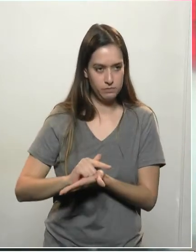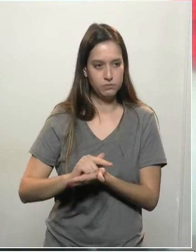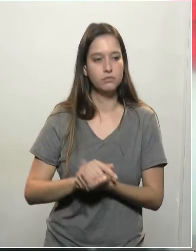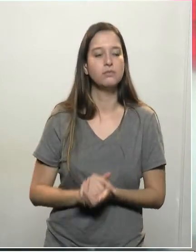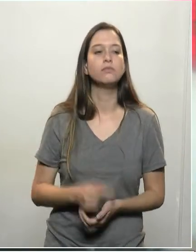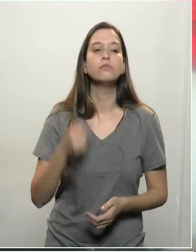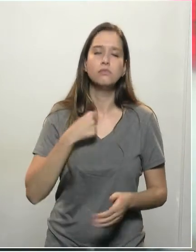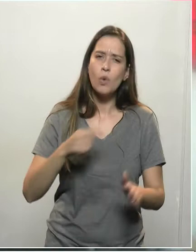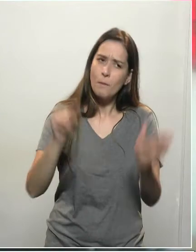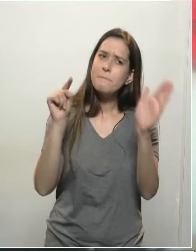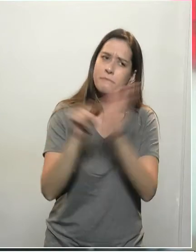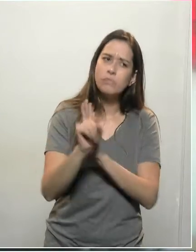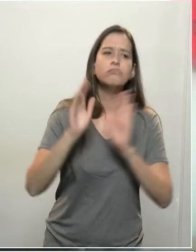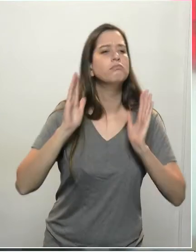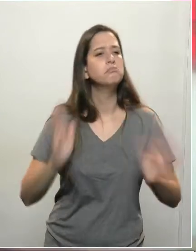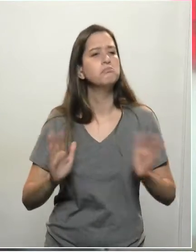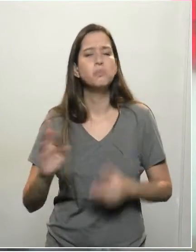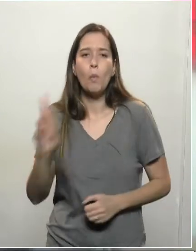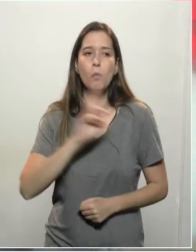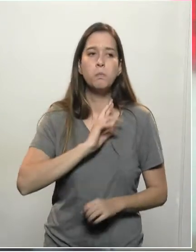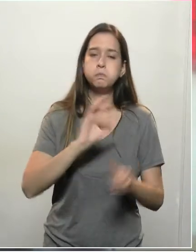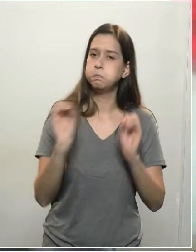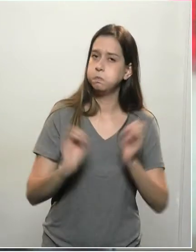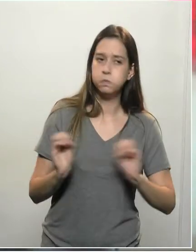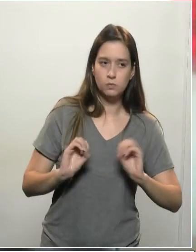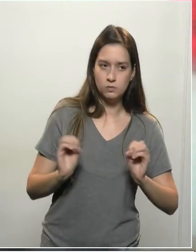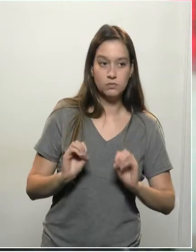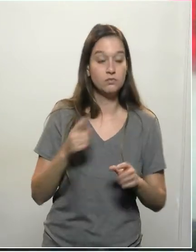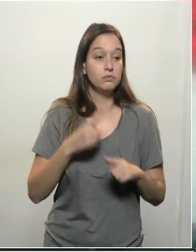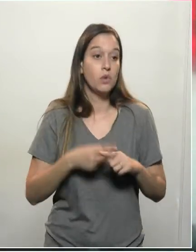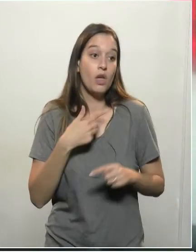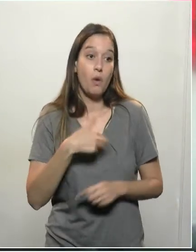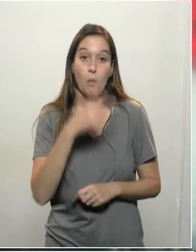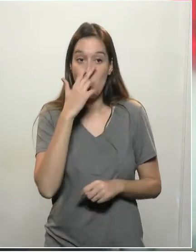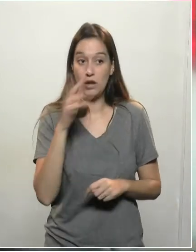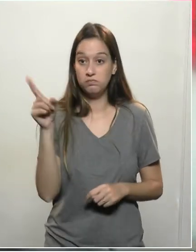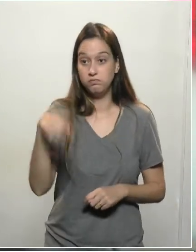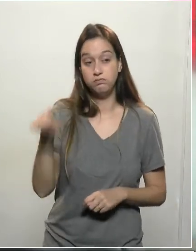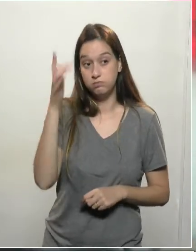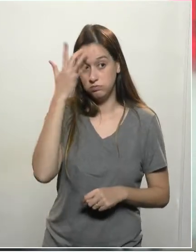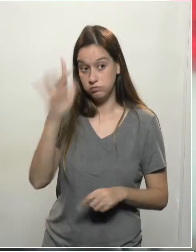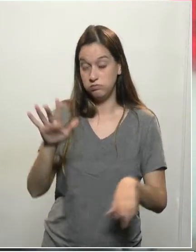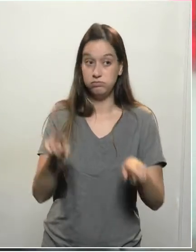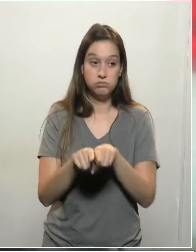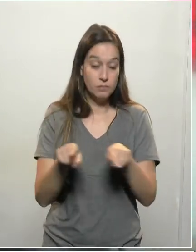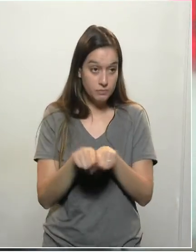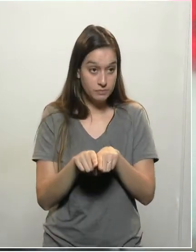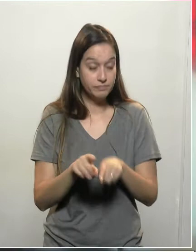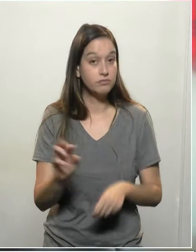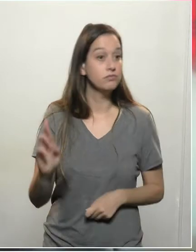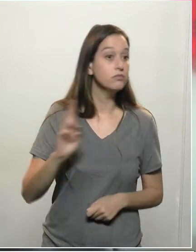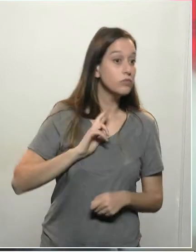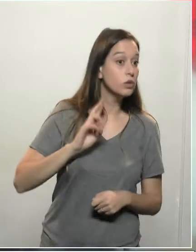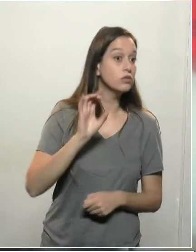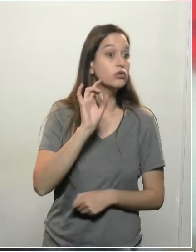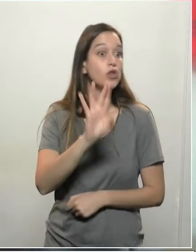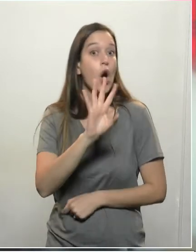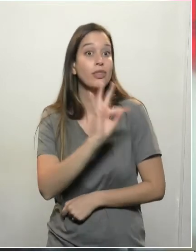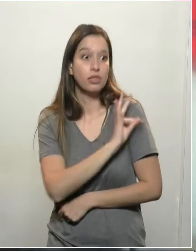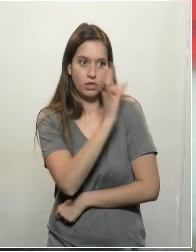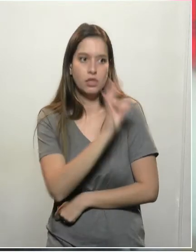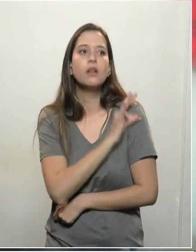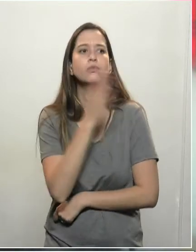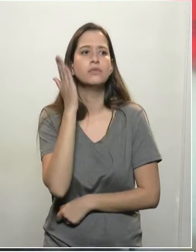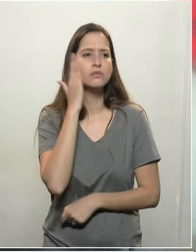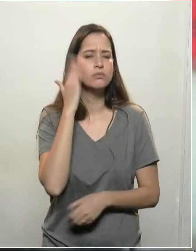perguntei, e ninguém soube responder, porque eu acredito que talvez apenas os técnicos, se é que sabem, mas eu perguntei para algumas